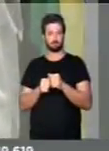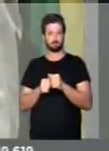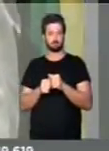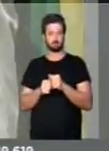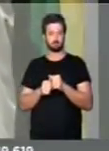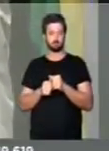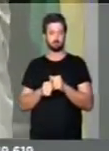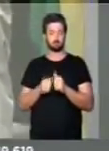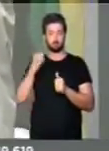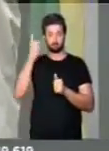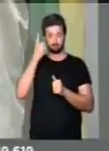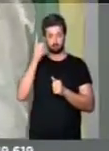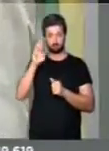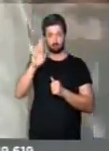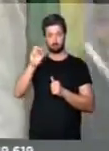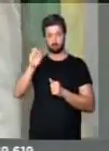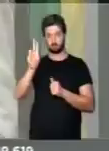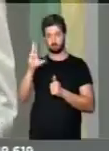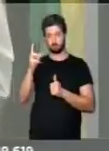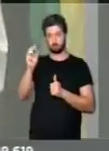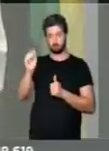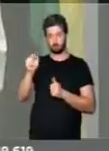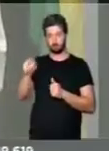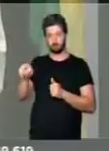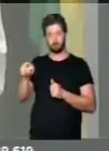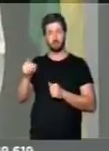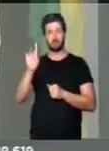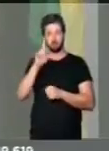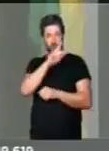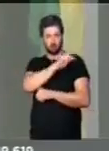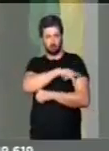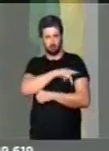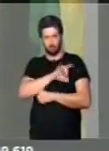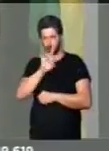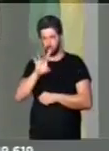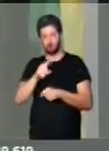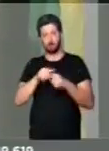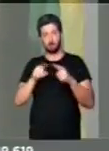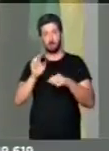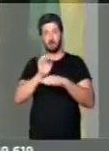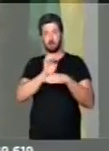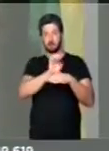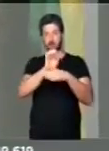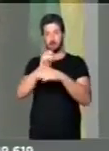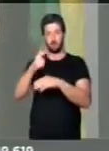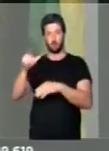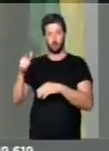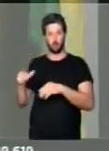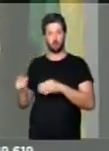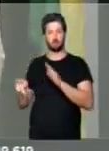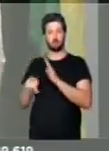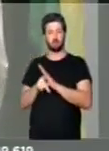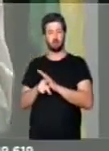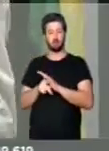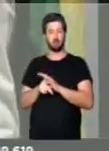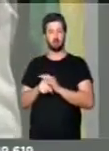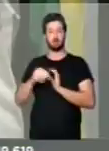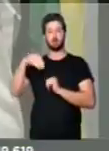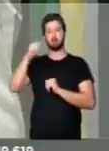Deputado Rocha, nós temos não só o Piauí, mas os estados que compõem o